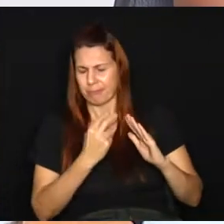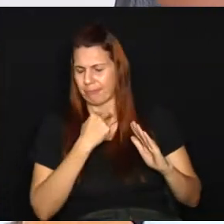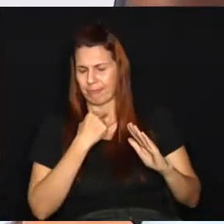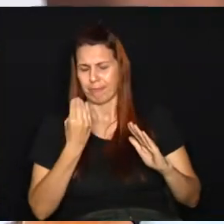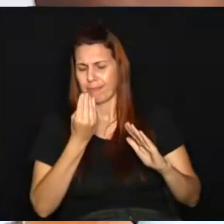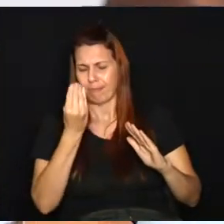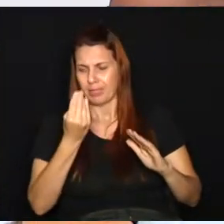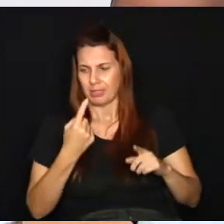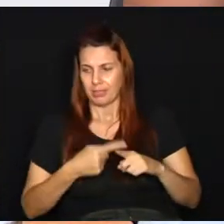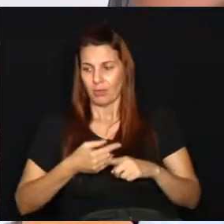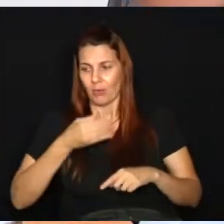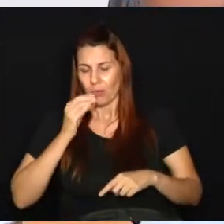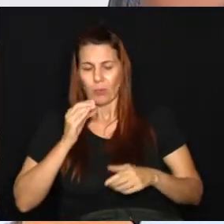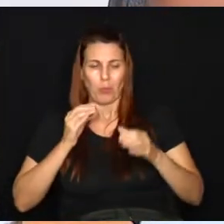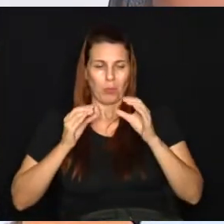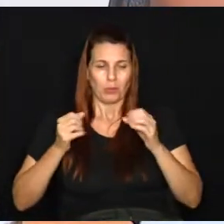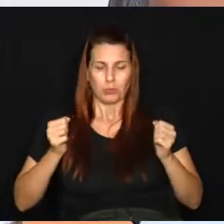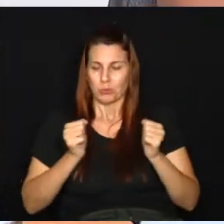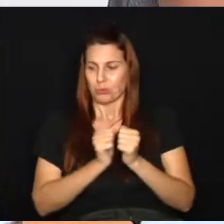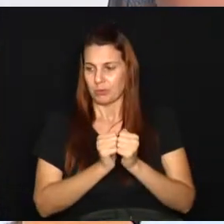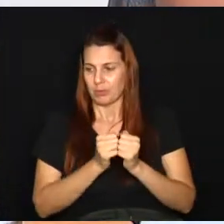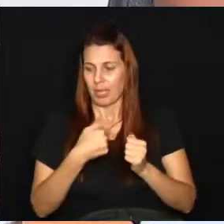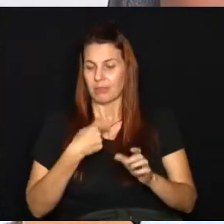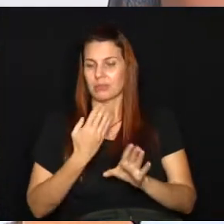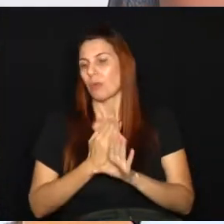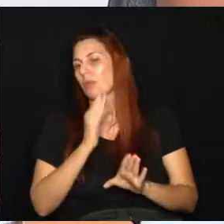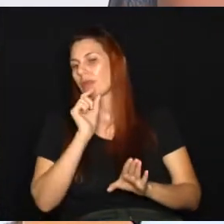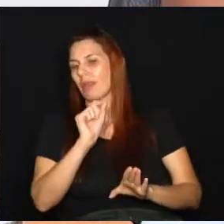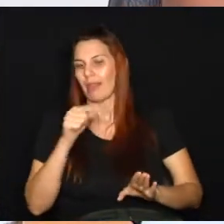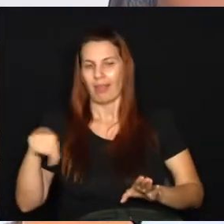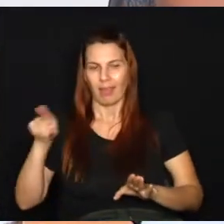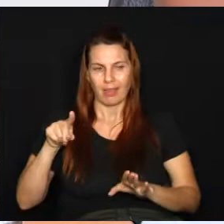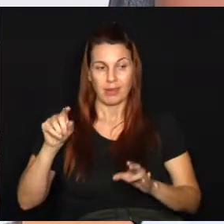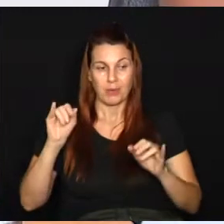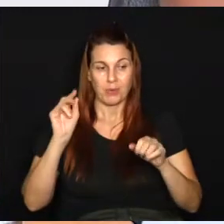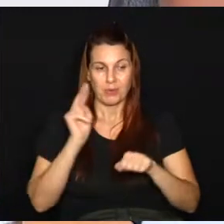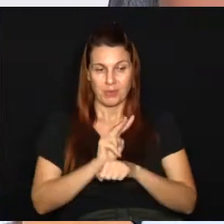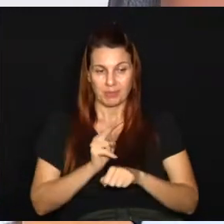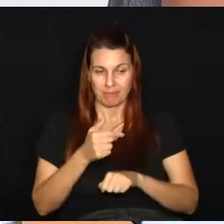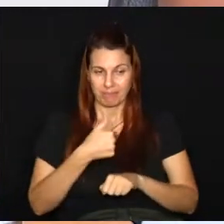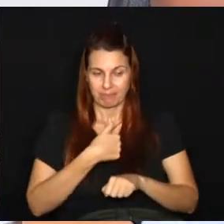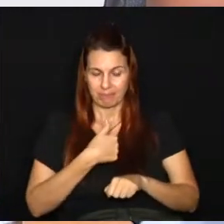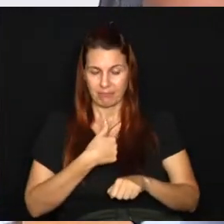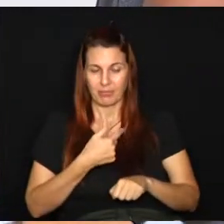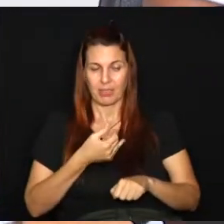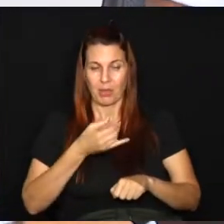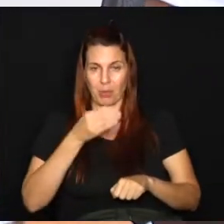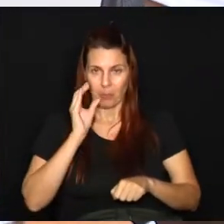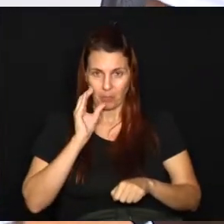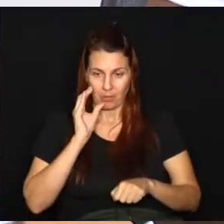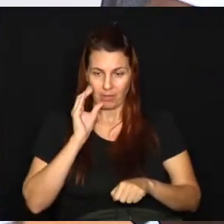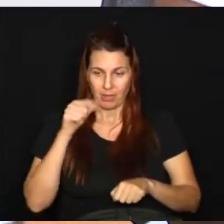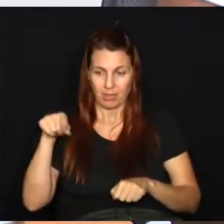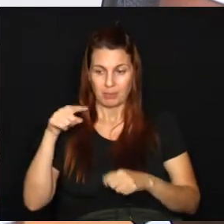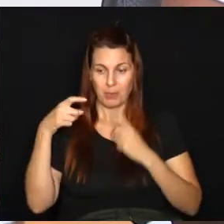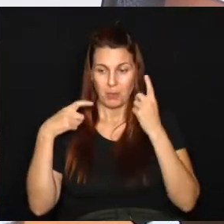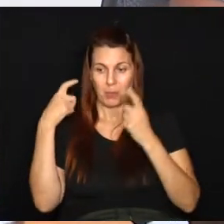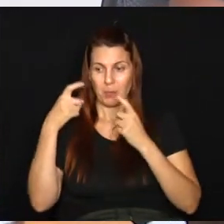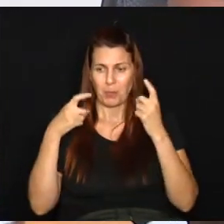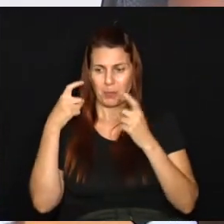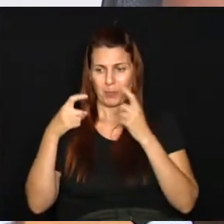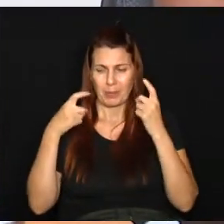bebem porque eu estou bebendo. Aí eu descobri o ponto fraco deles. Eles não podem viver o bebê, que eles ficam com medo de